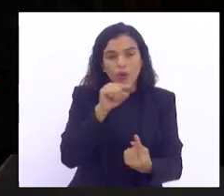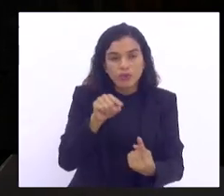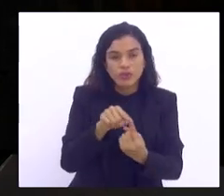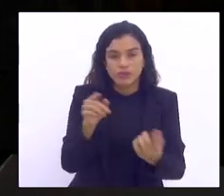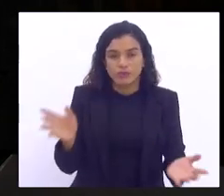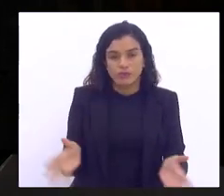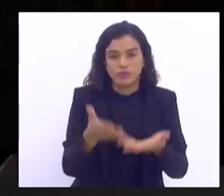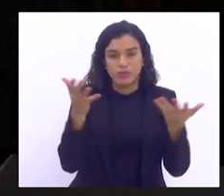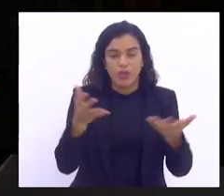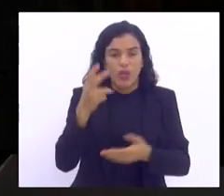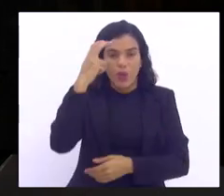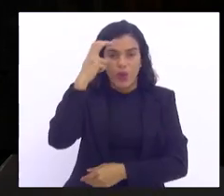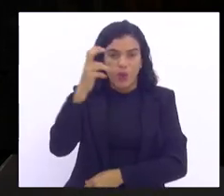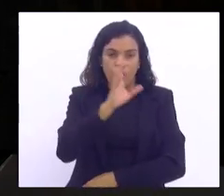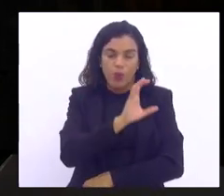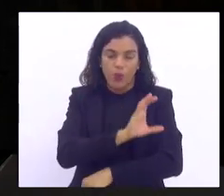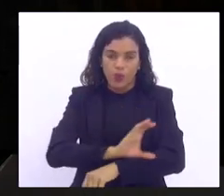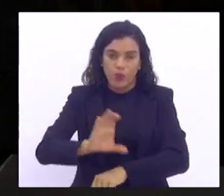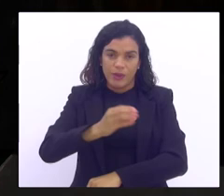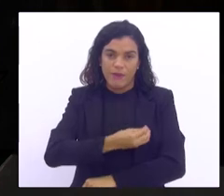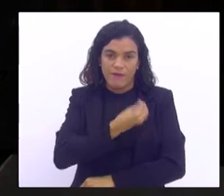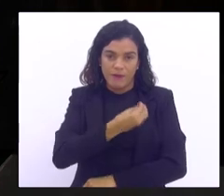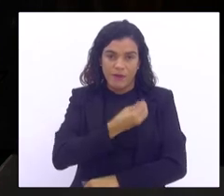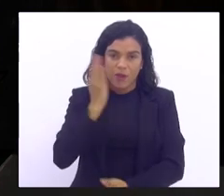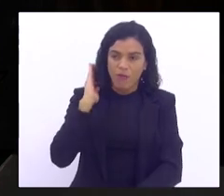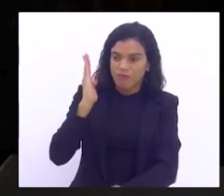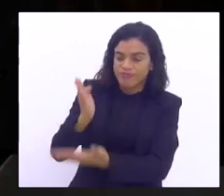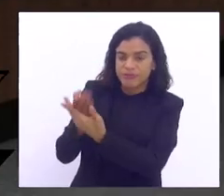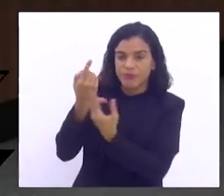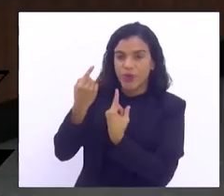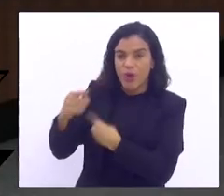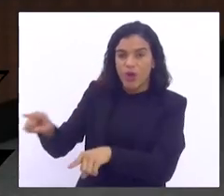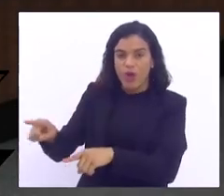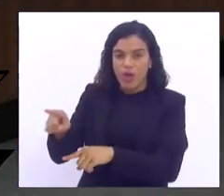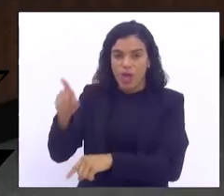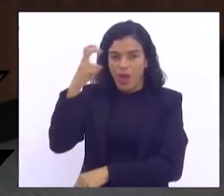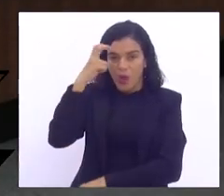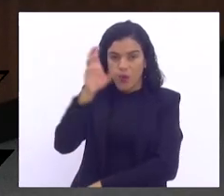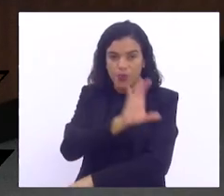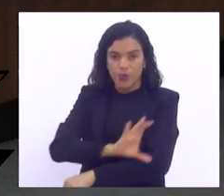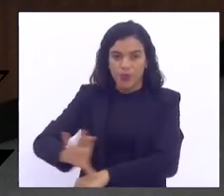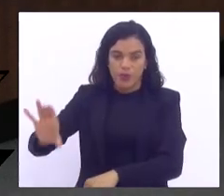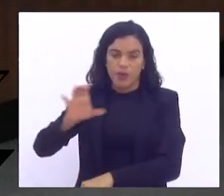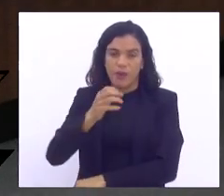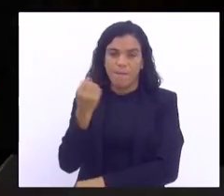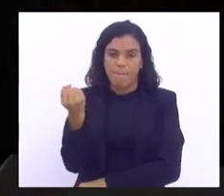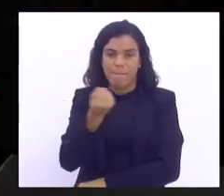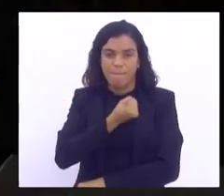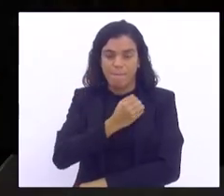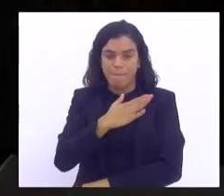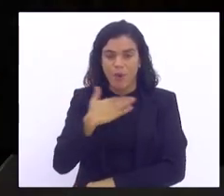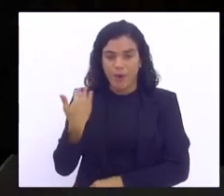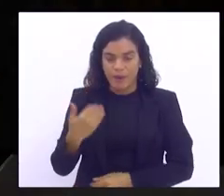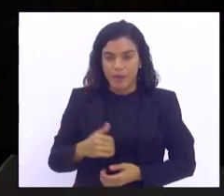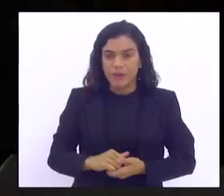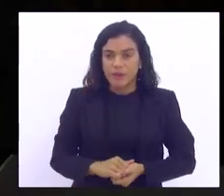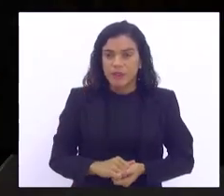promoção da cultura da vida, em combate à cultura da morte. E aqui eu encerro agradecendo mais uma vez a presença dos